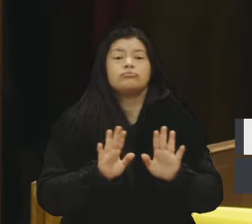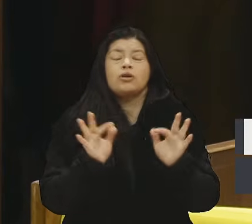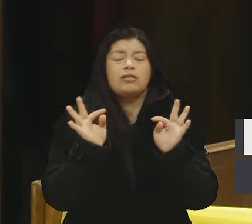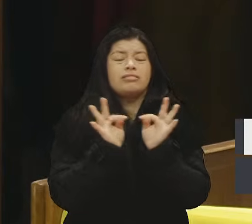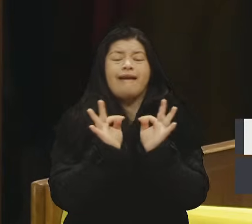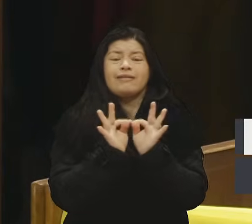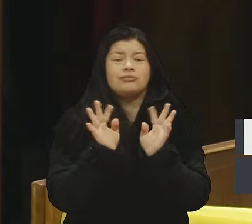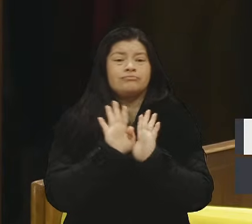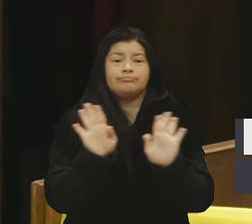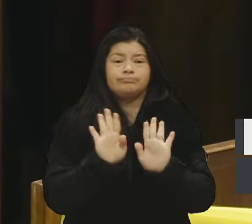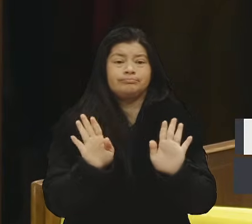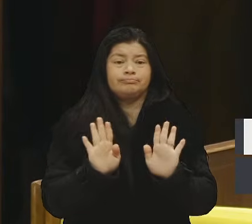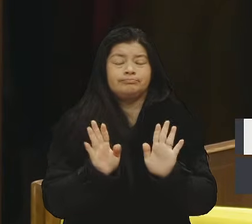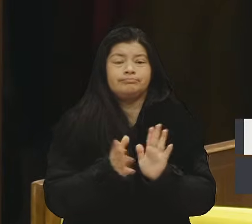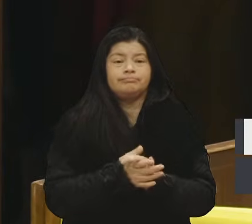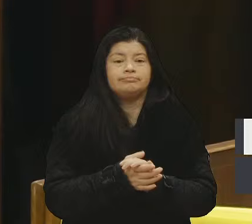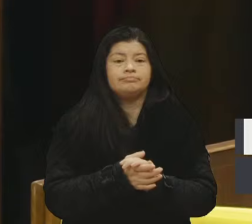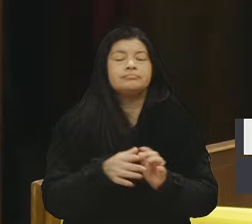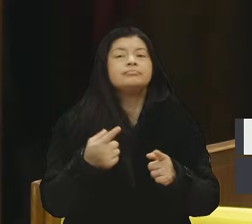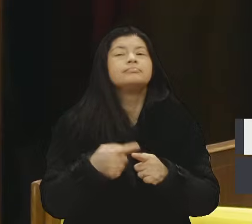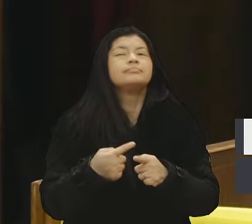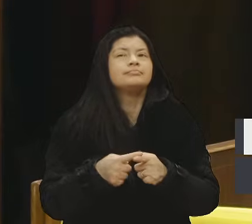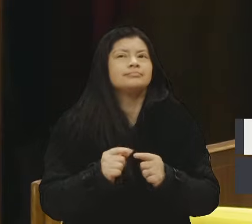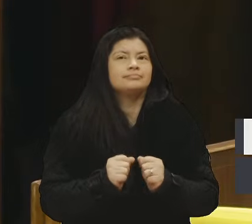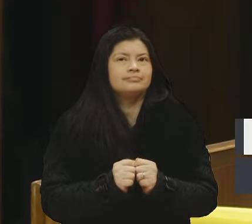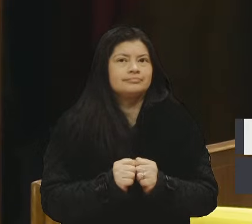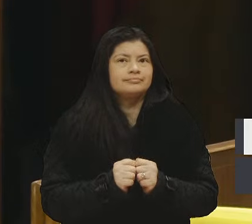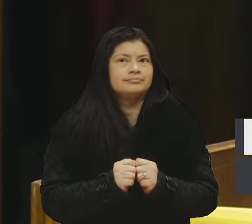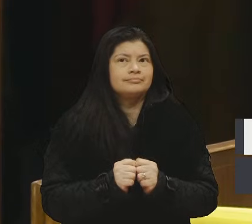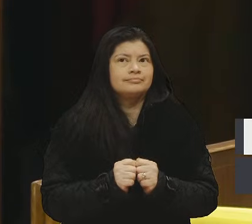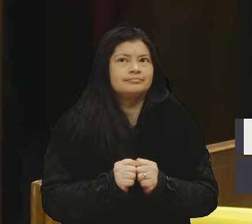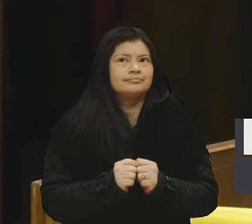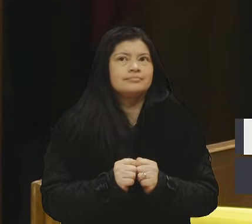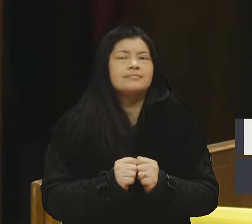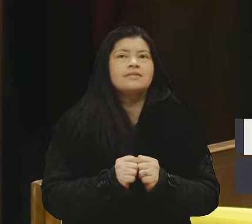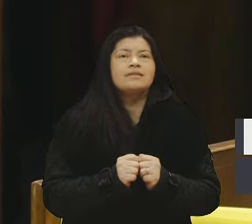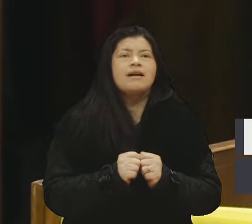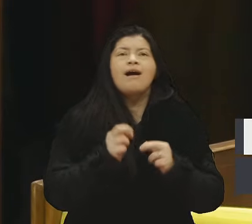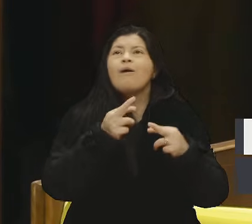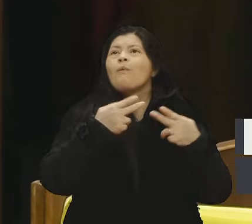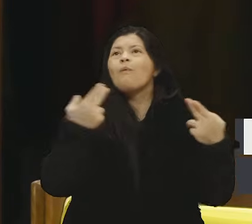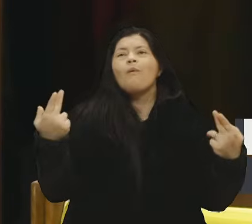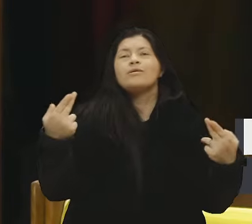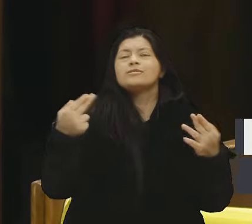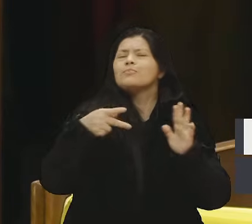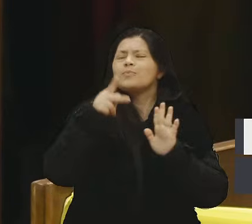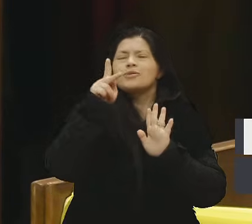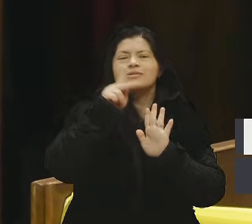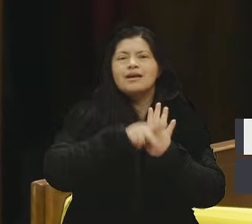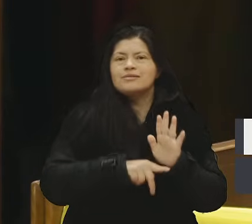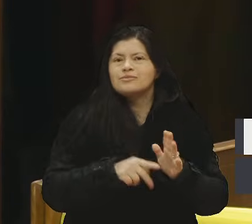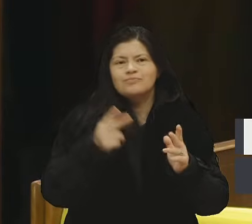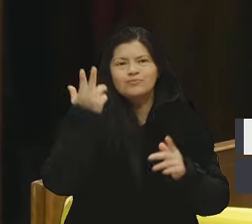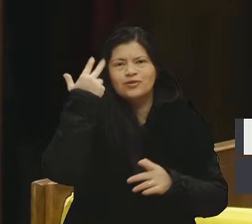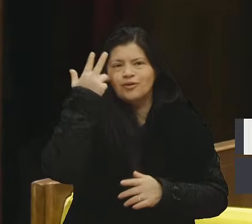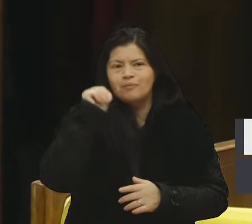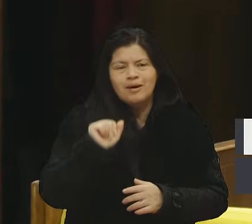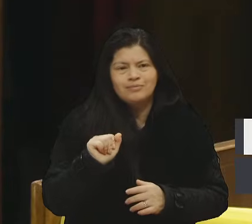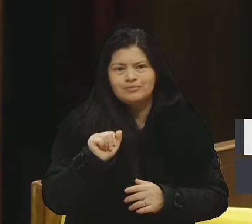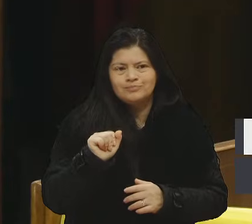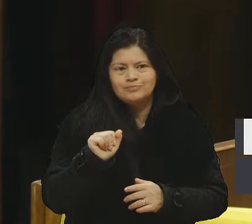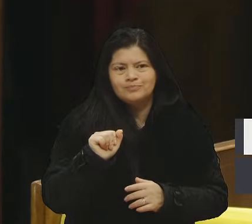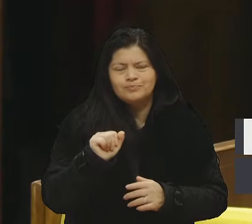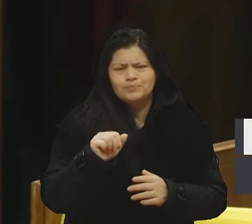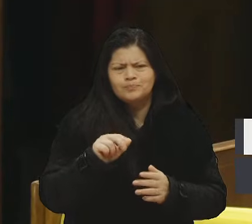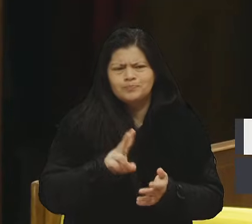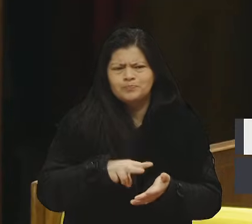não. Porque isso aí é coisa que a gente faz no processo. Isso é coisa que a gente faz em tribunal.